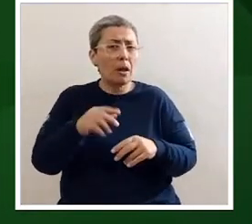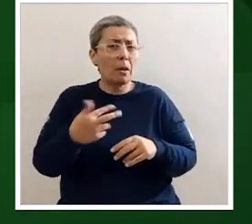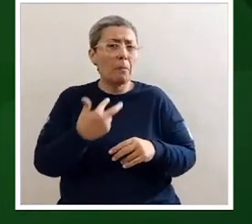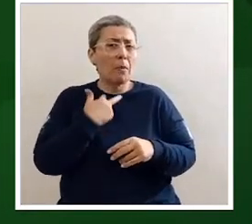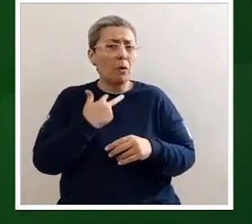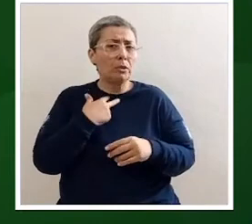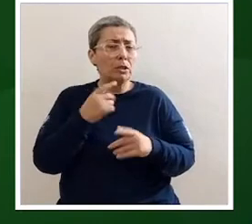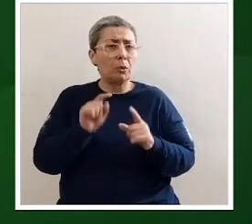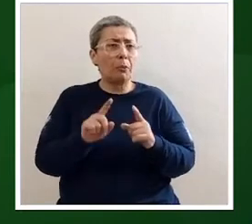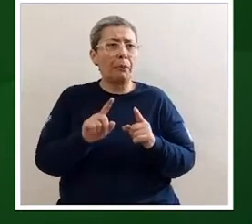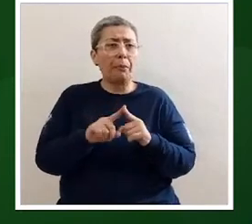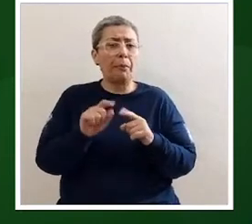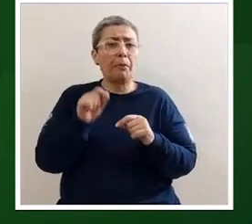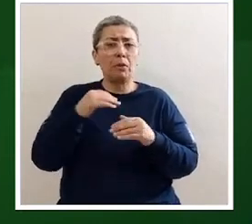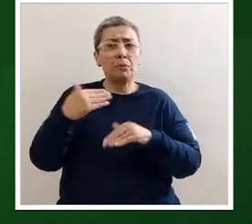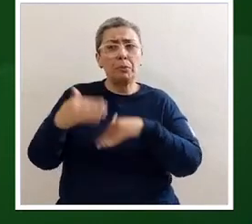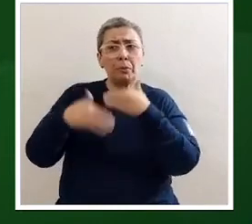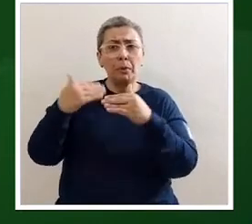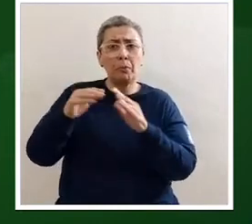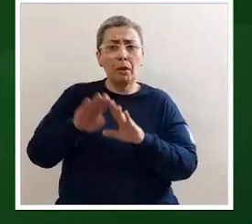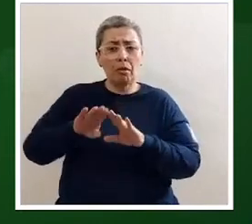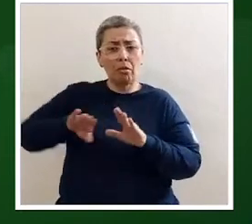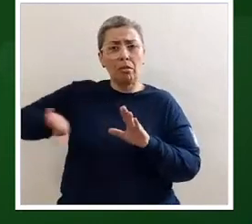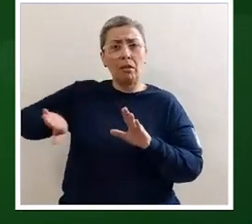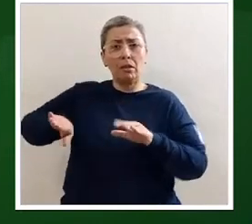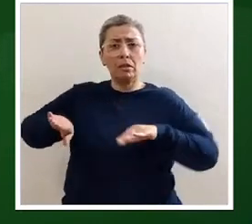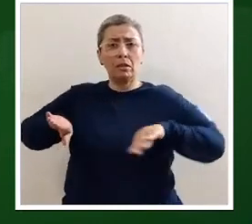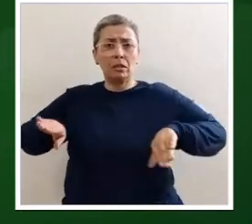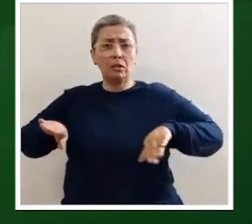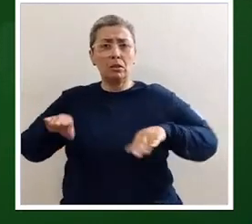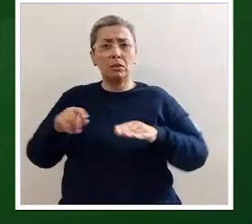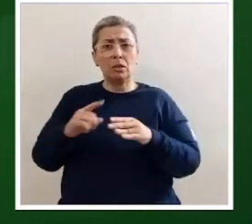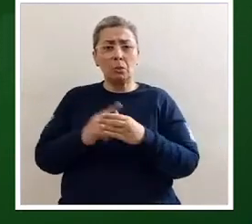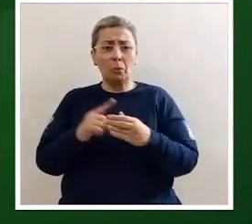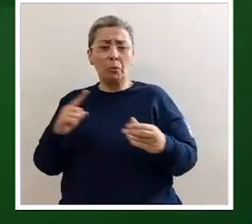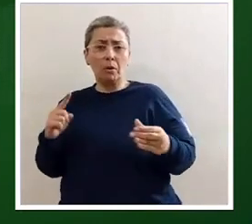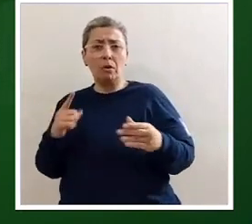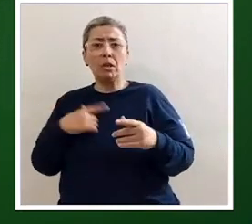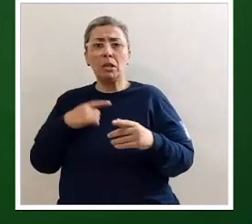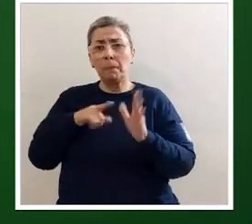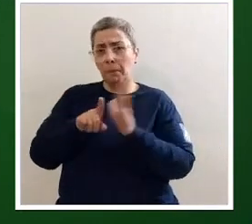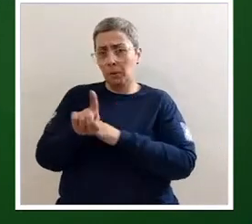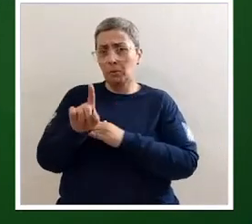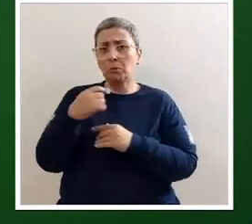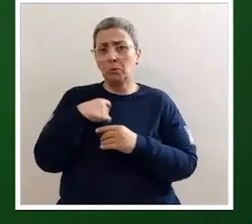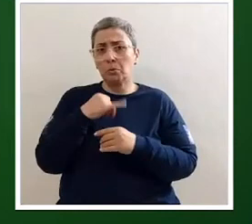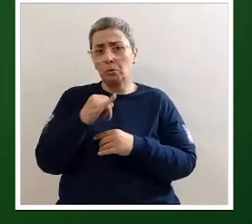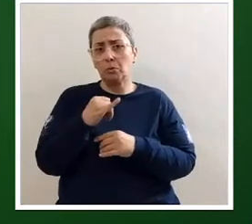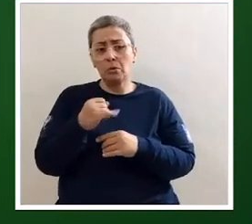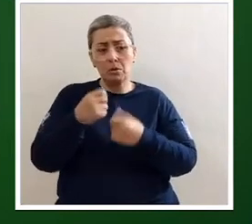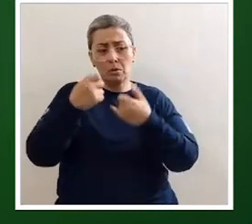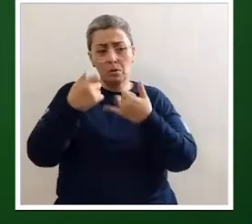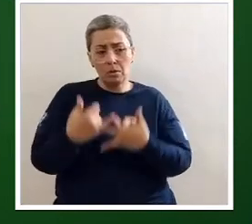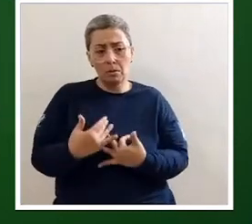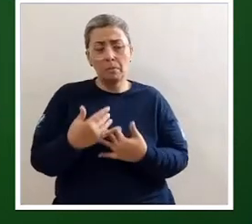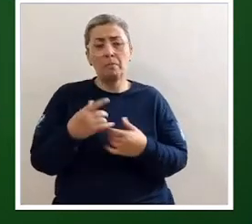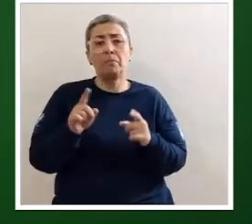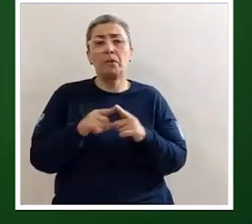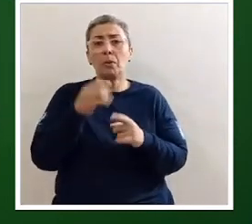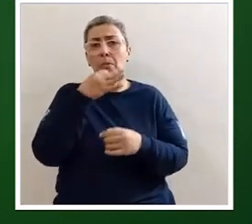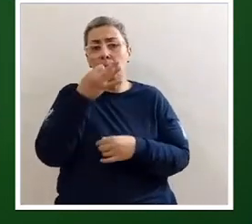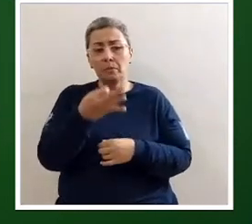transformar também numa num processo de segregação ou de exclusão essa é uma pergunta que queria que você